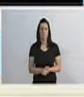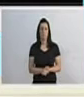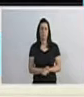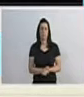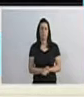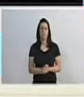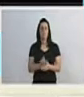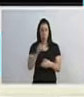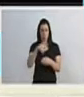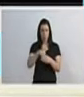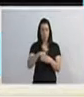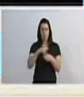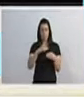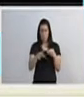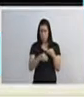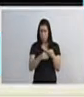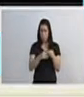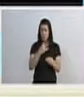Em votação, emenda 1.